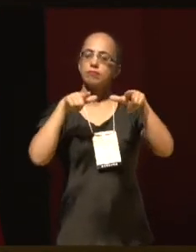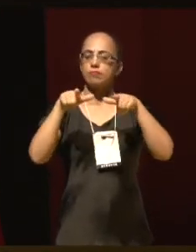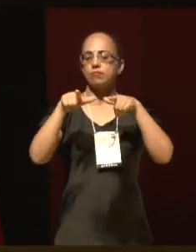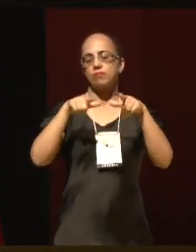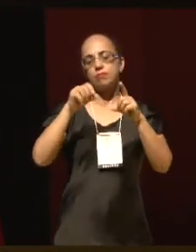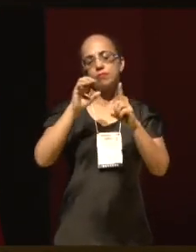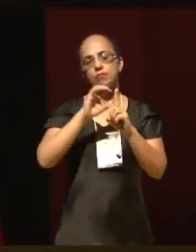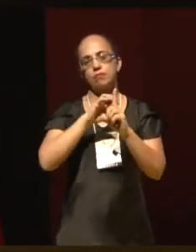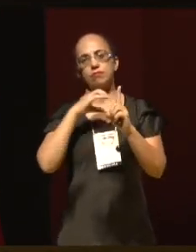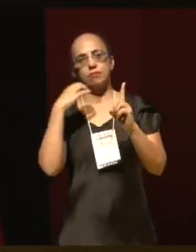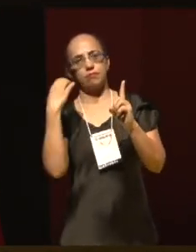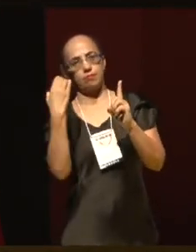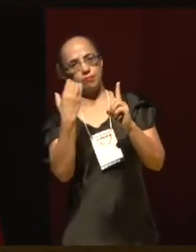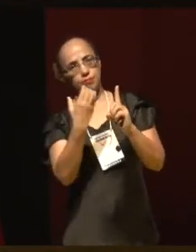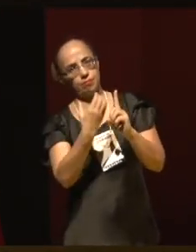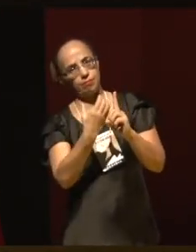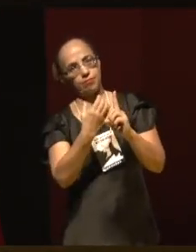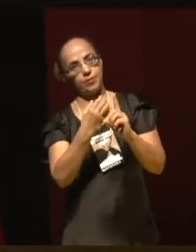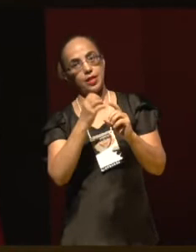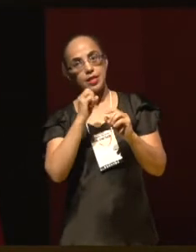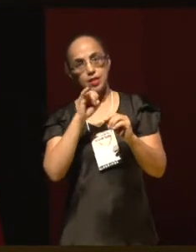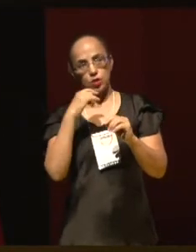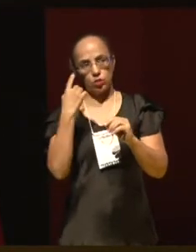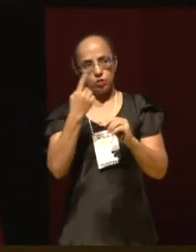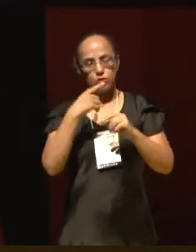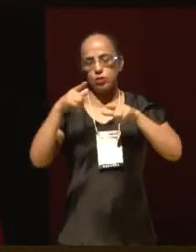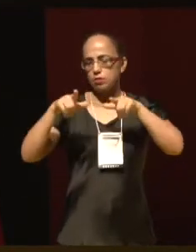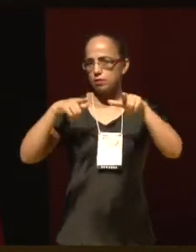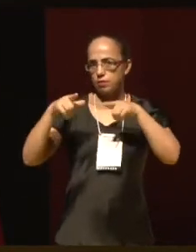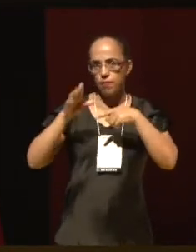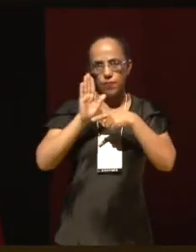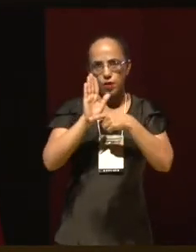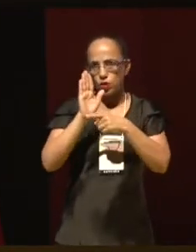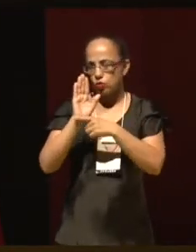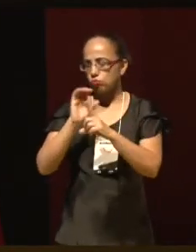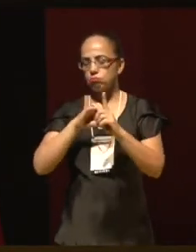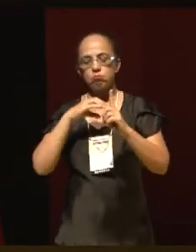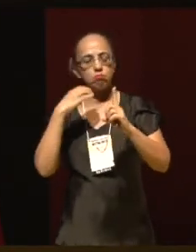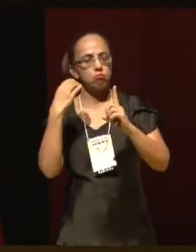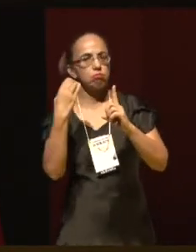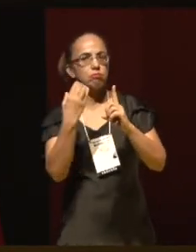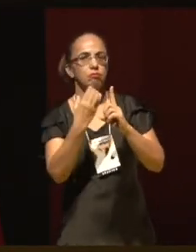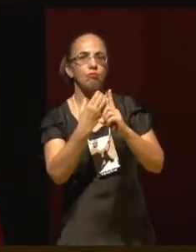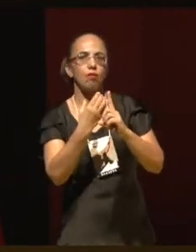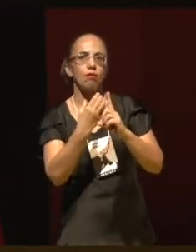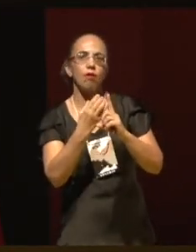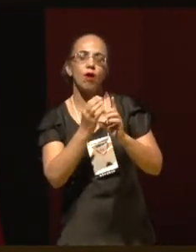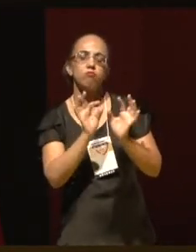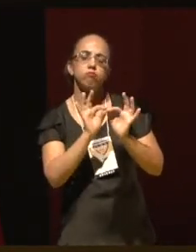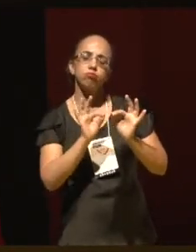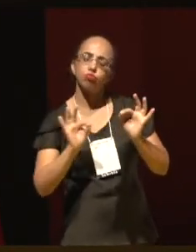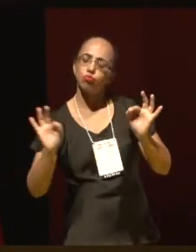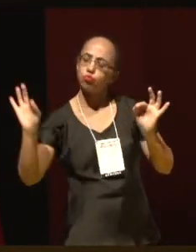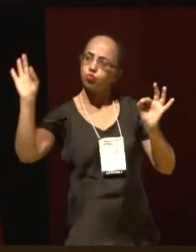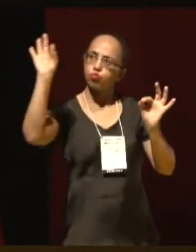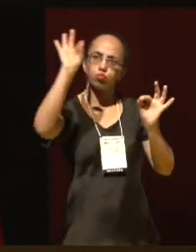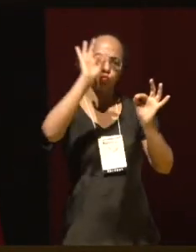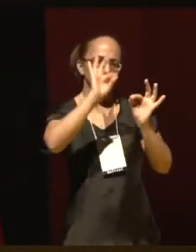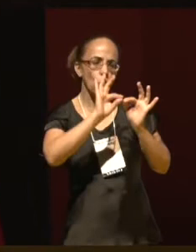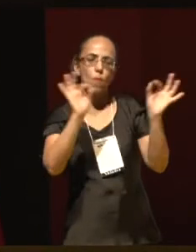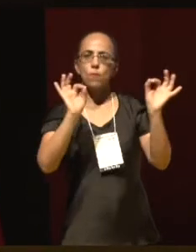Quando nós trabalhamos com a comunidade, o ciclo fechou. Porque trabalhamos